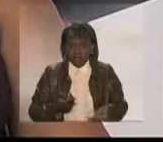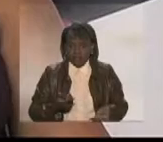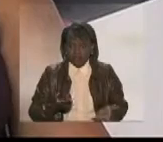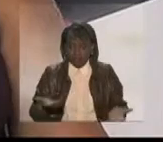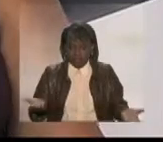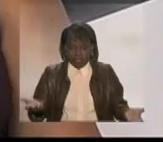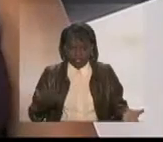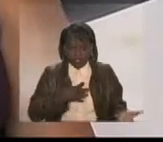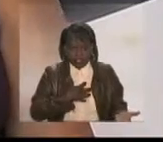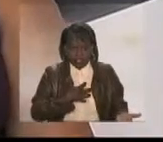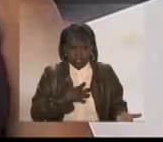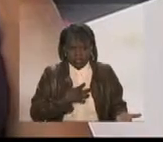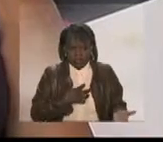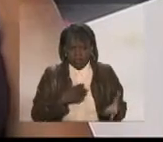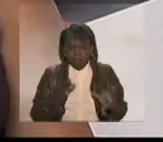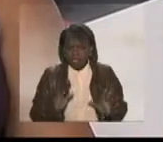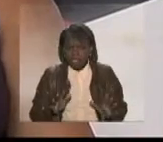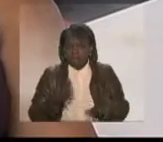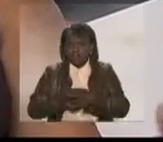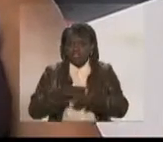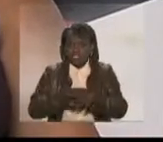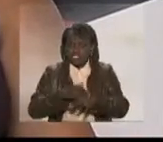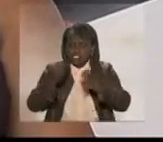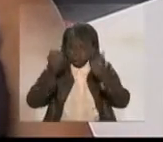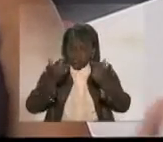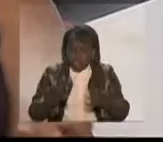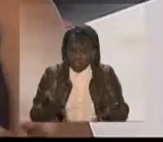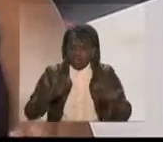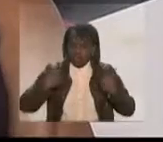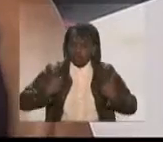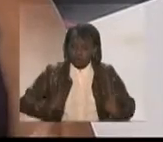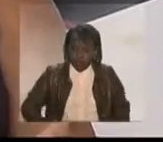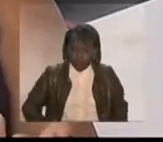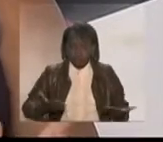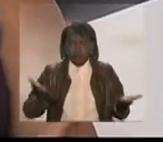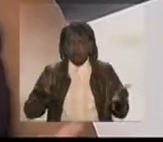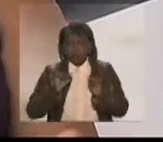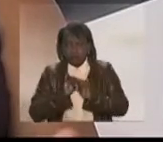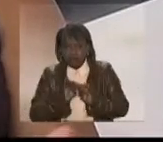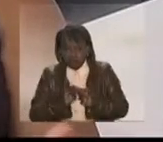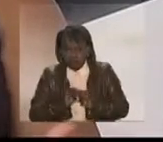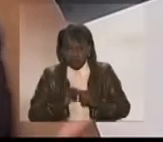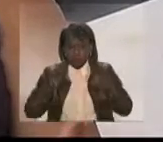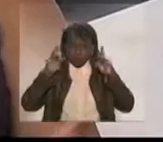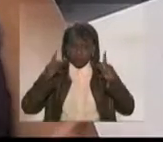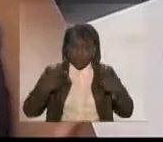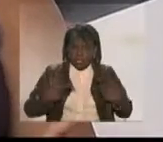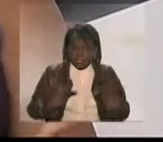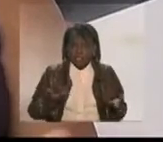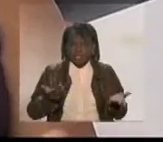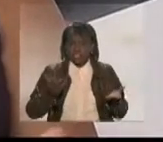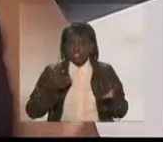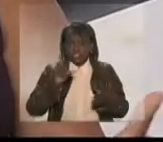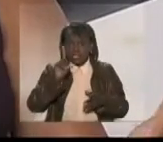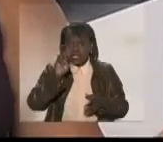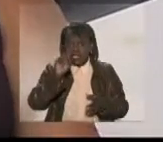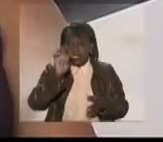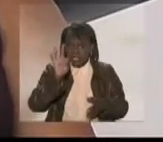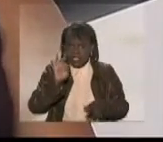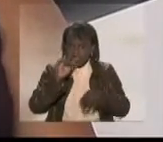grávidas. Eu fiquei chocada, eu falei, mas nós conversamos sobre o corpo, sobre sexualidade humana, sobre